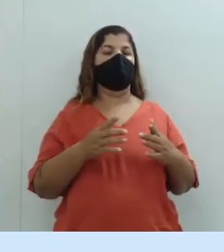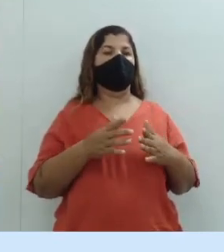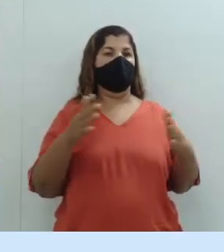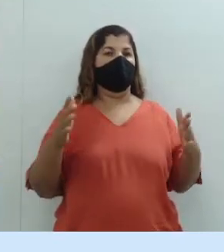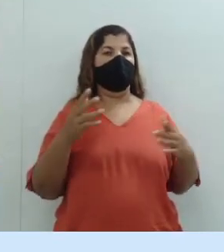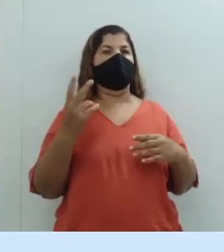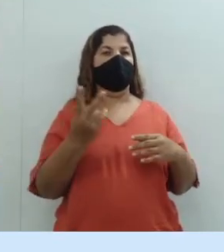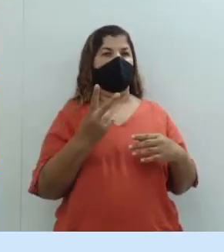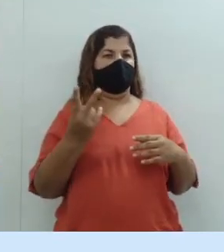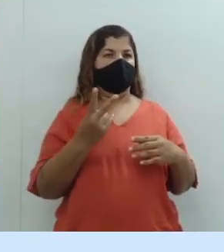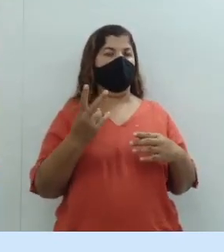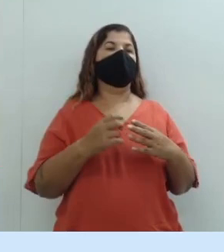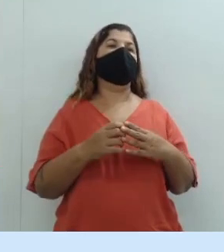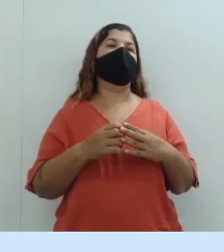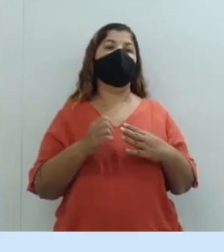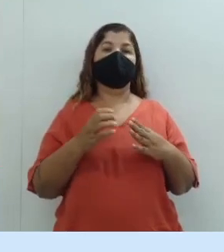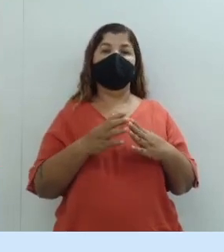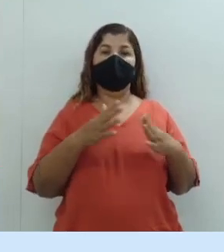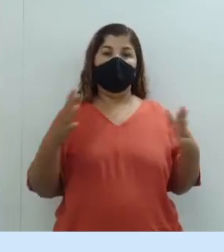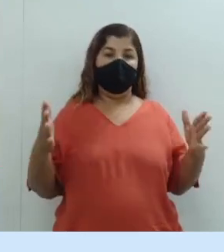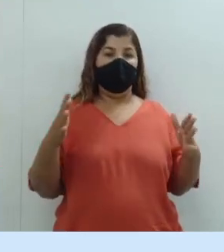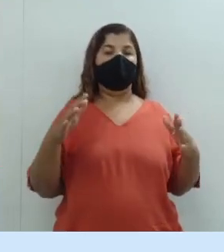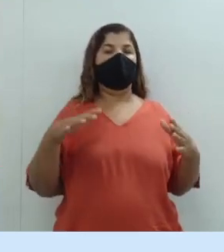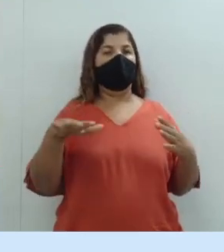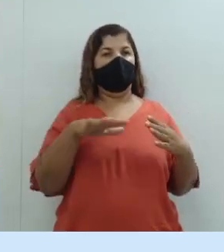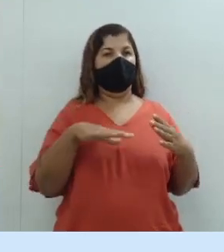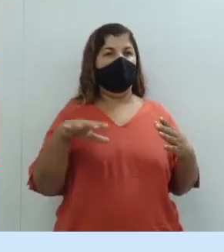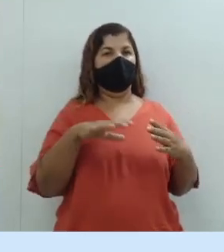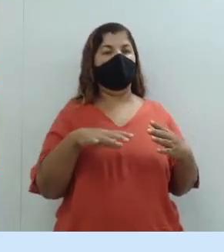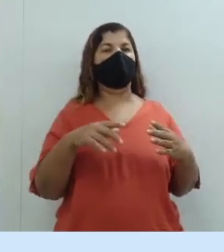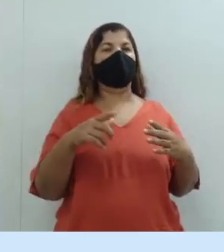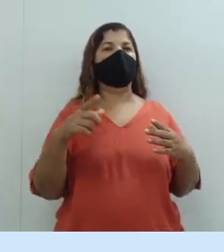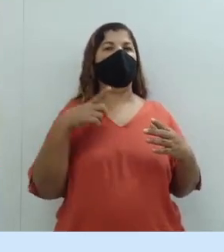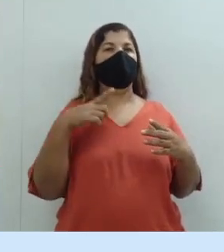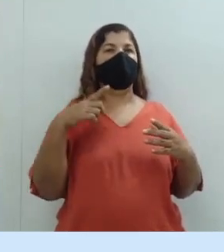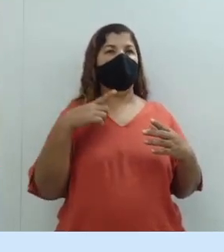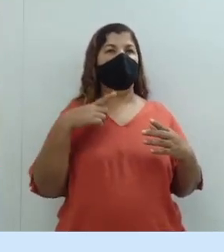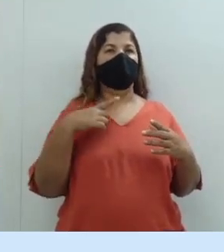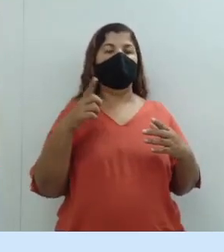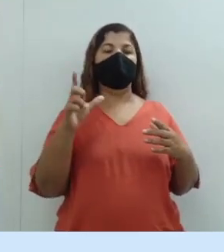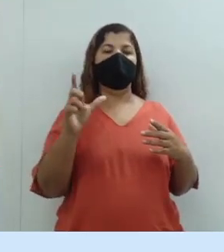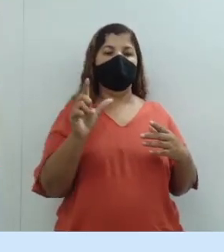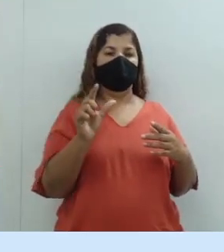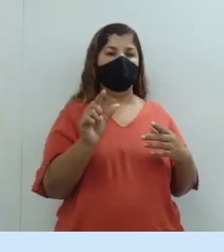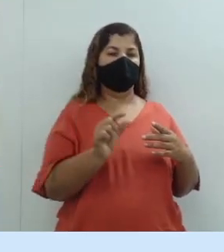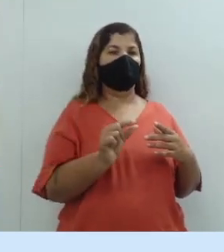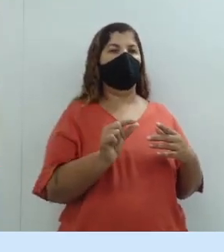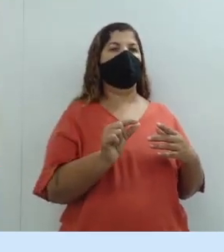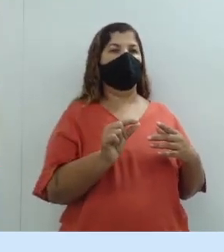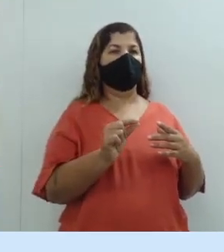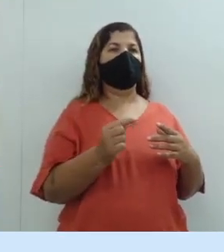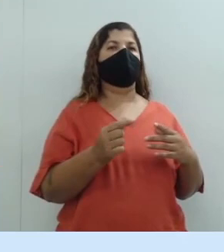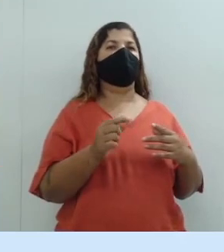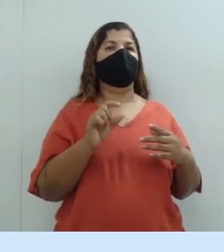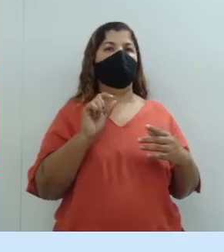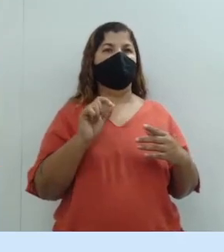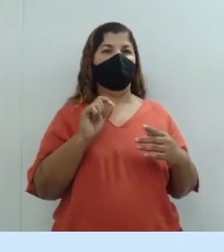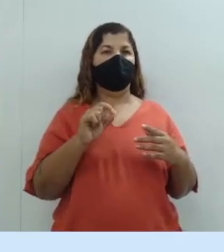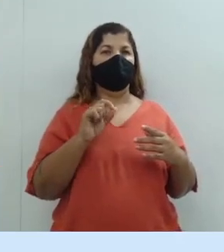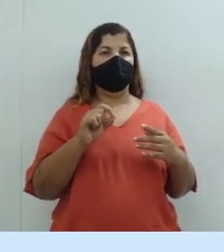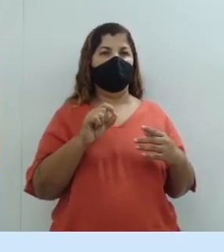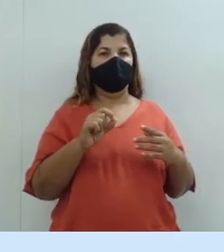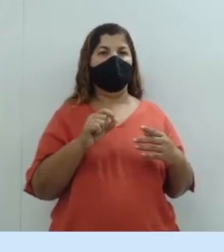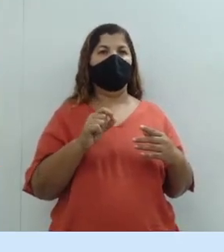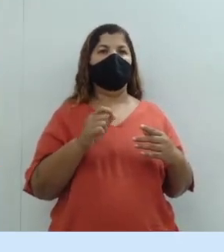se eu aumentar o valor da área de seção transversal, eu vou estar diminuindo aí, aumentando na verdade também